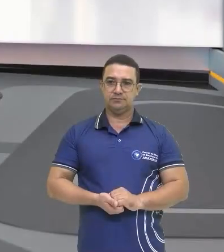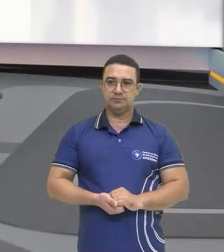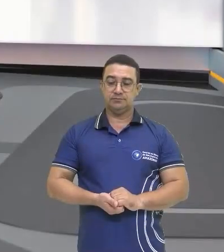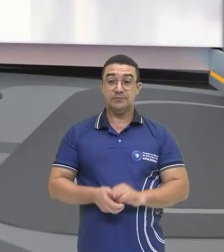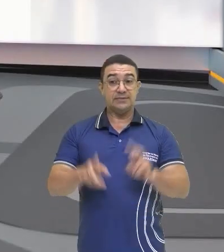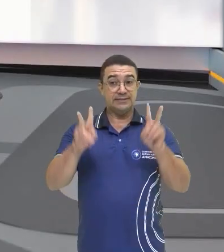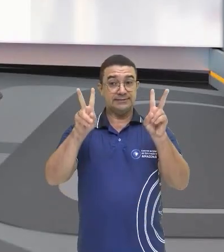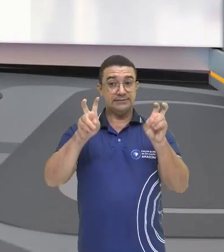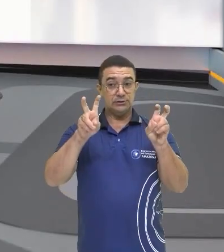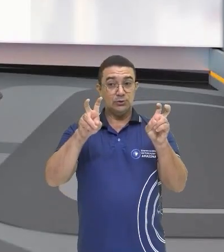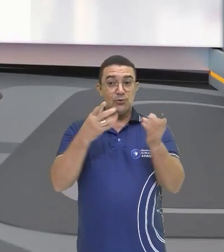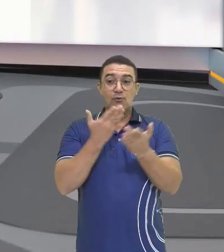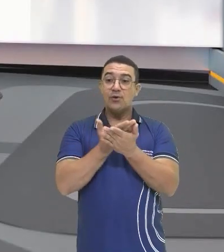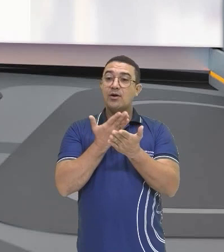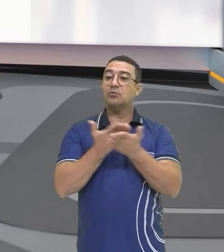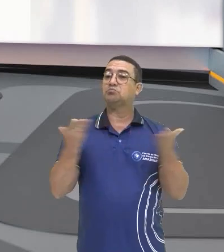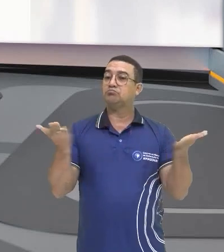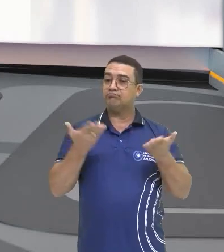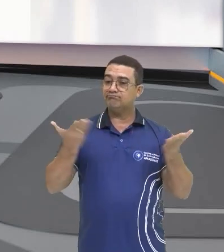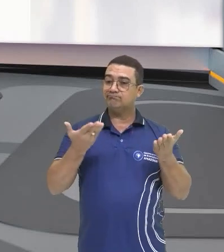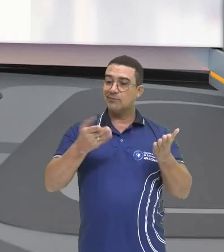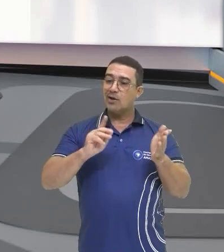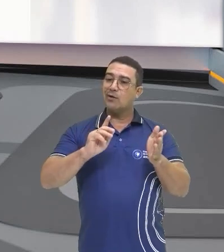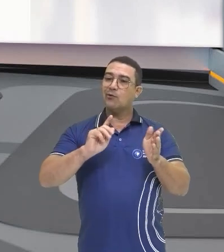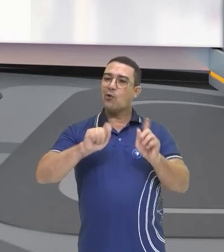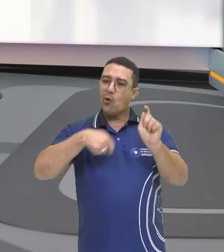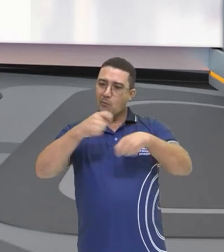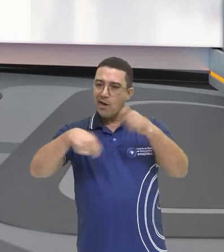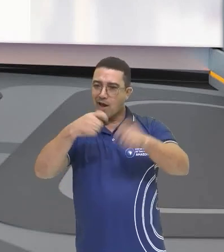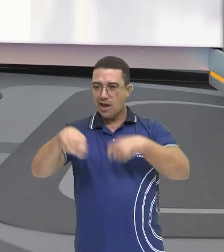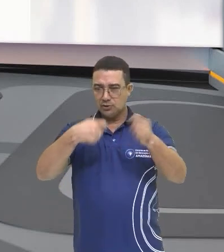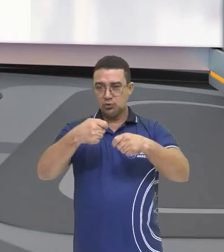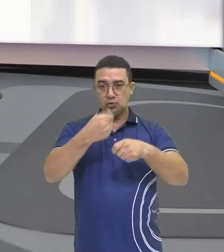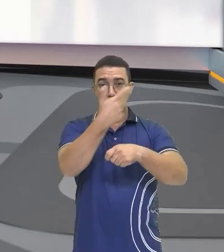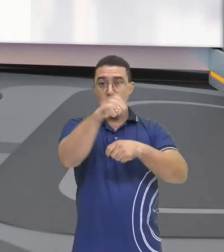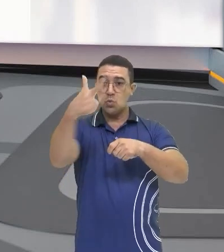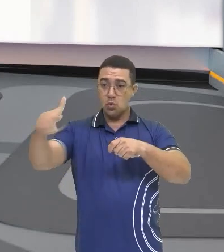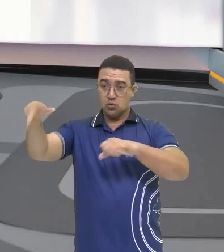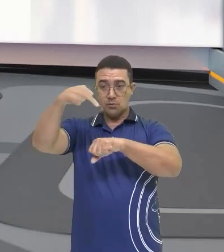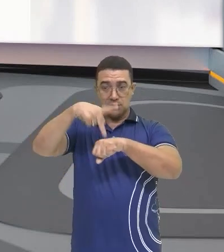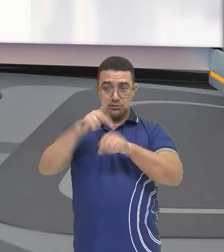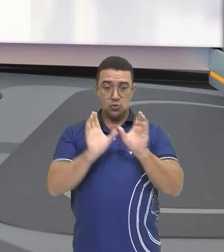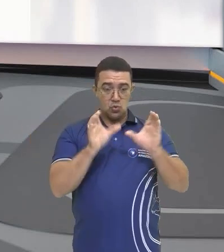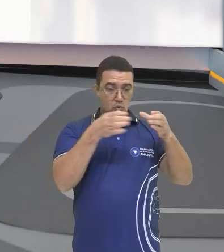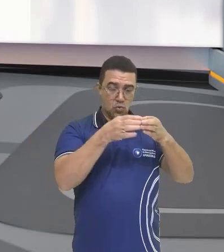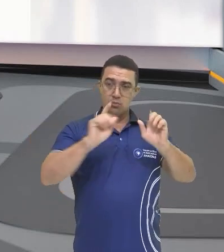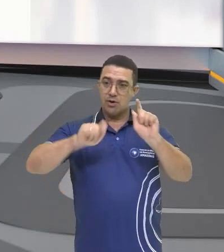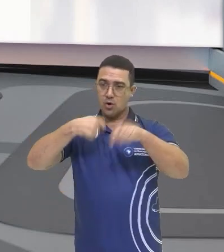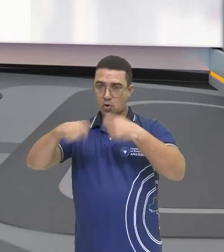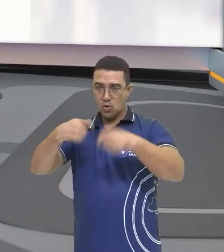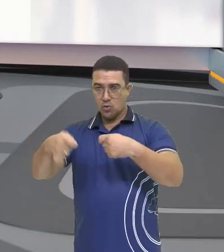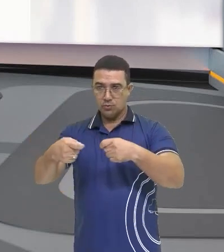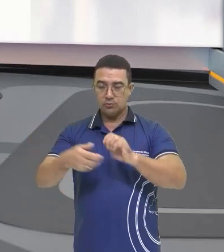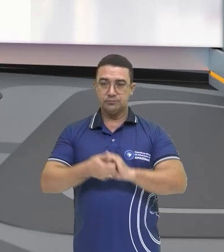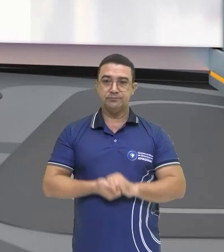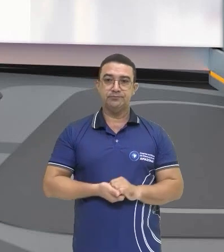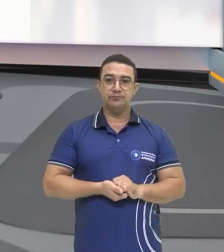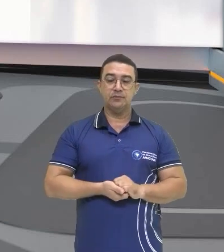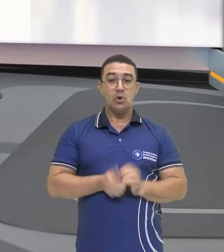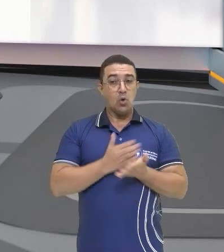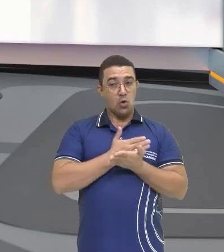Título da aula de hoje: Comércio Internacional e Blocos Econômicos. A gente vai começar com o